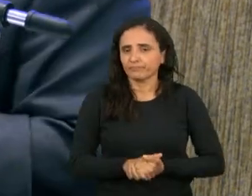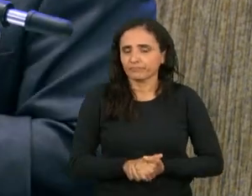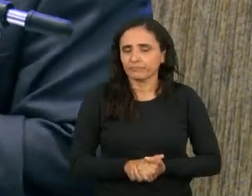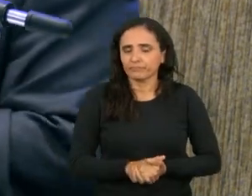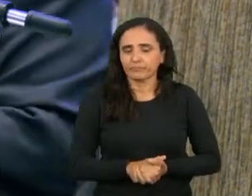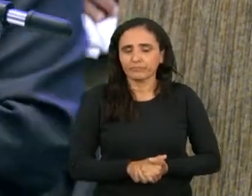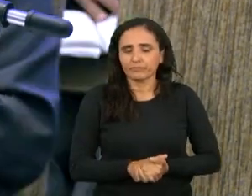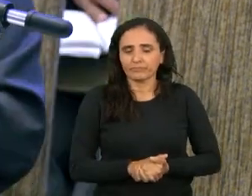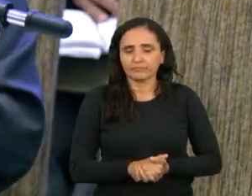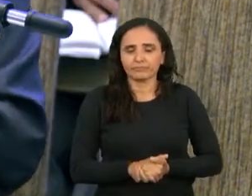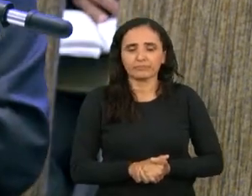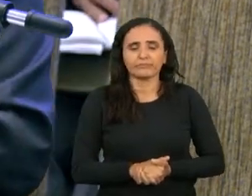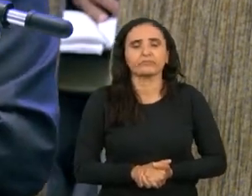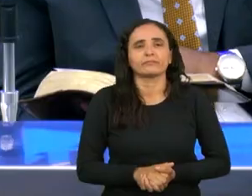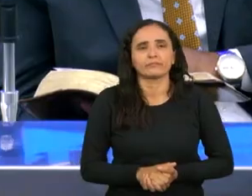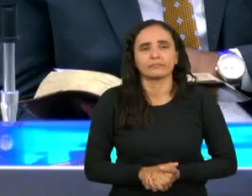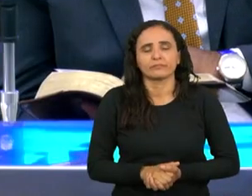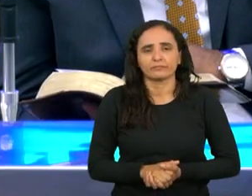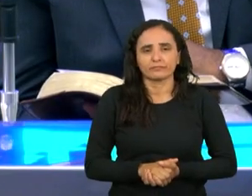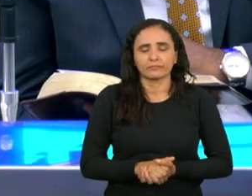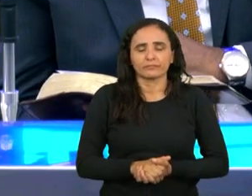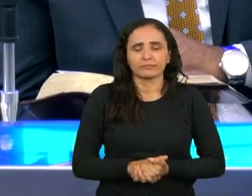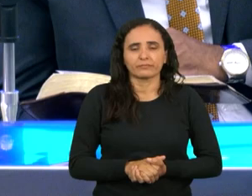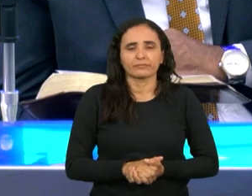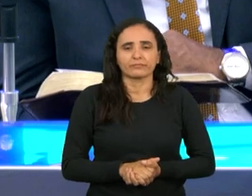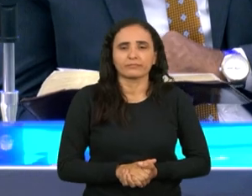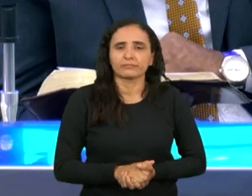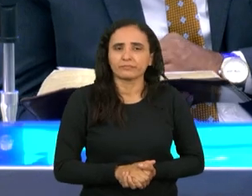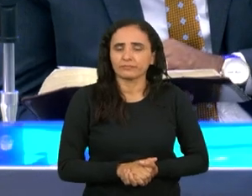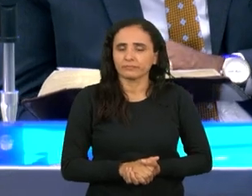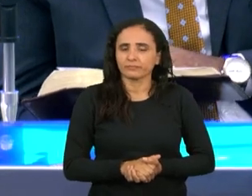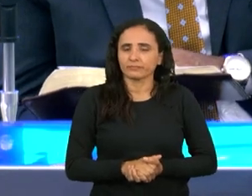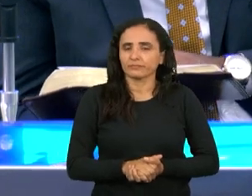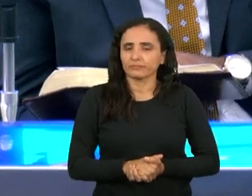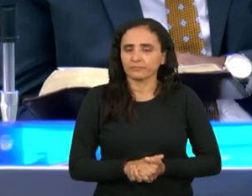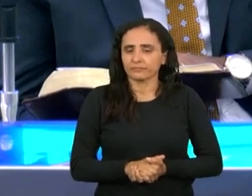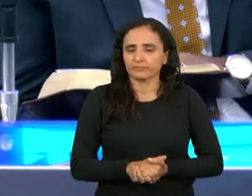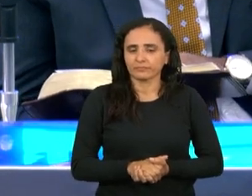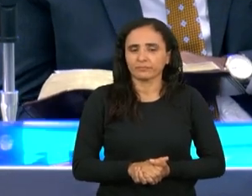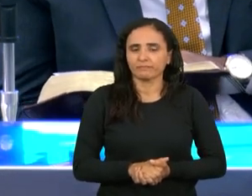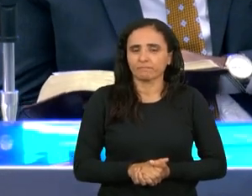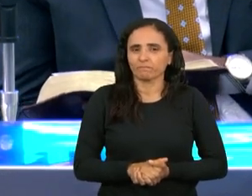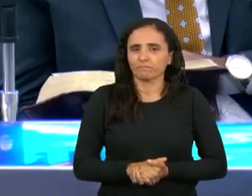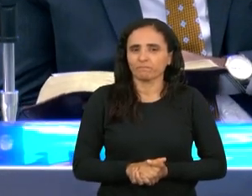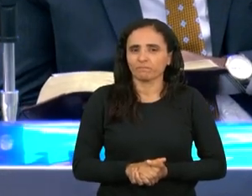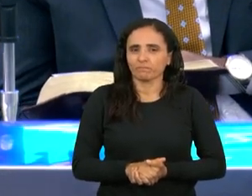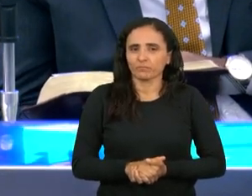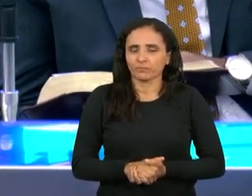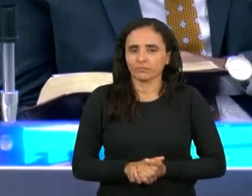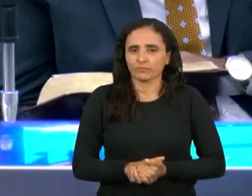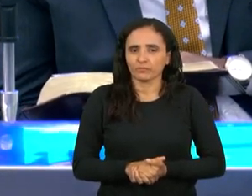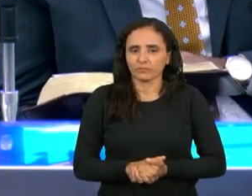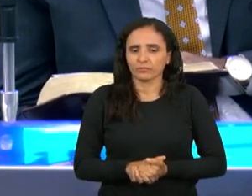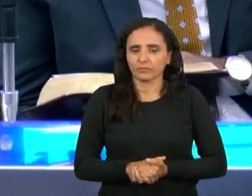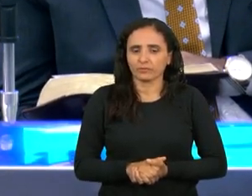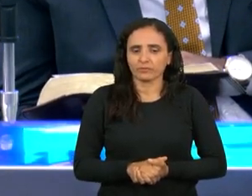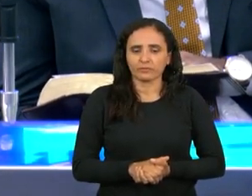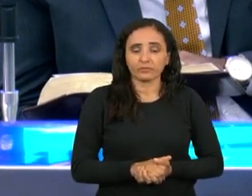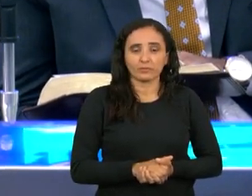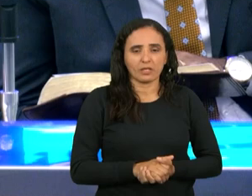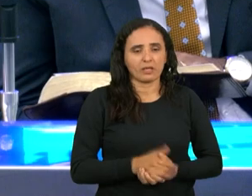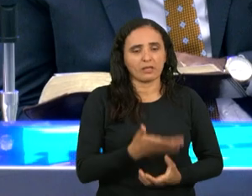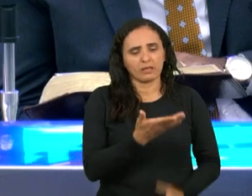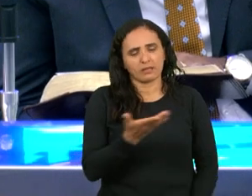mesmo Capítulo 4 Versículo 12 ele diz assim o apóstolo diz assim 4 e 12 diz